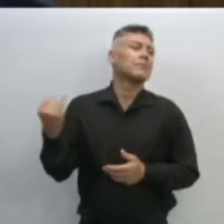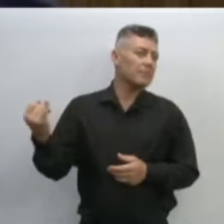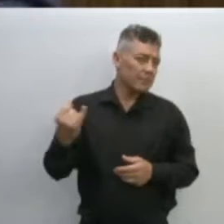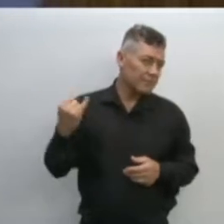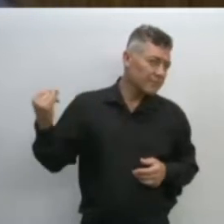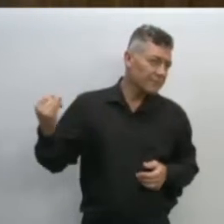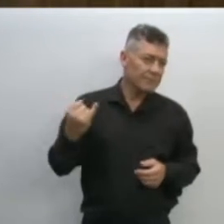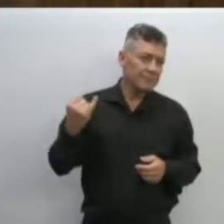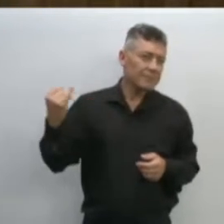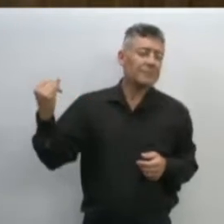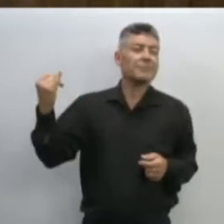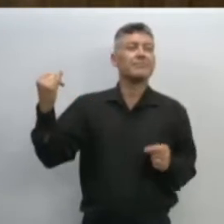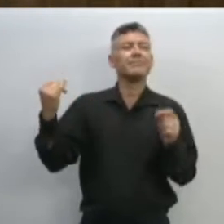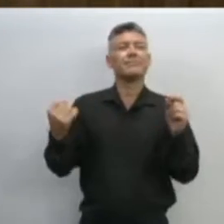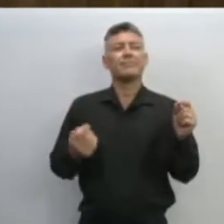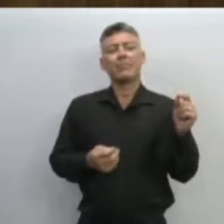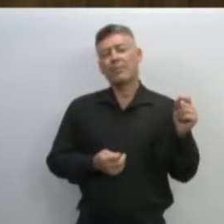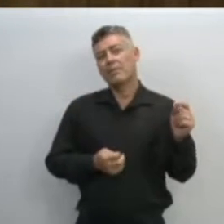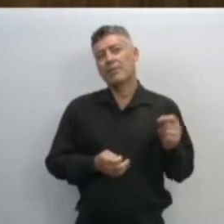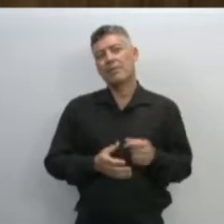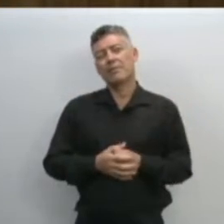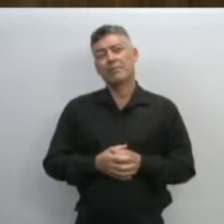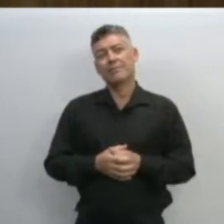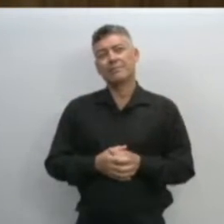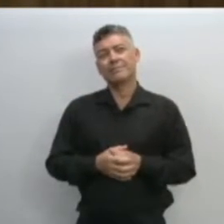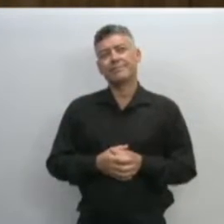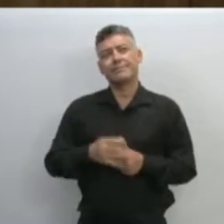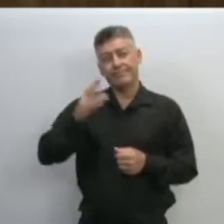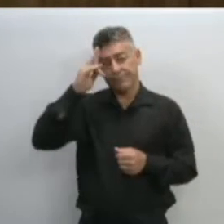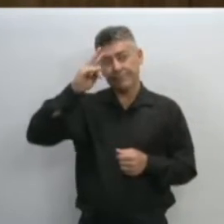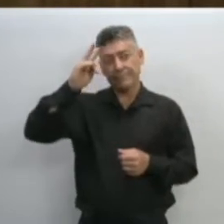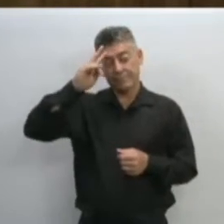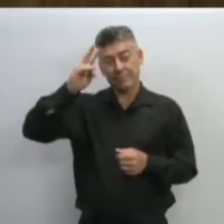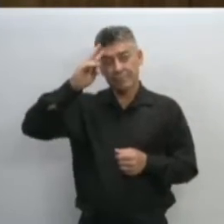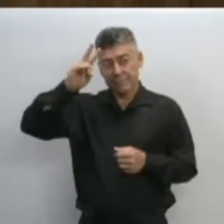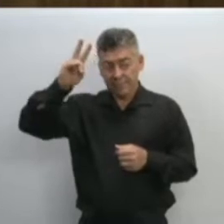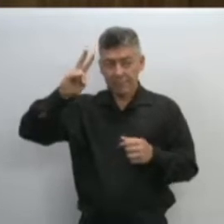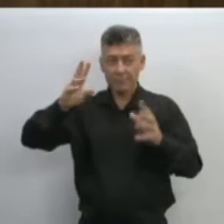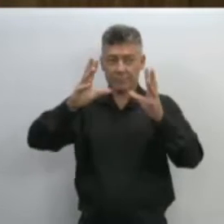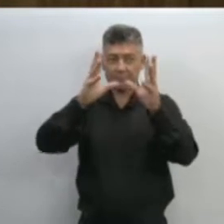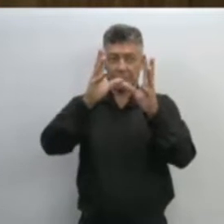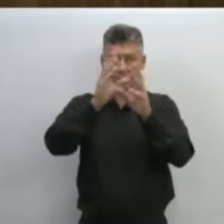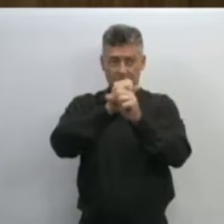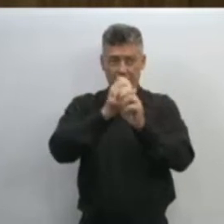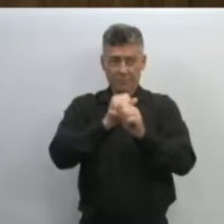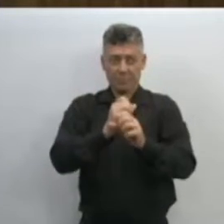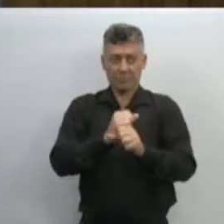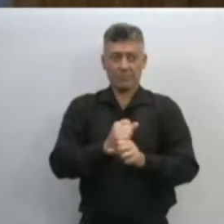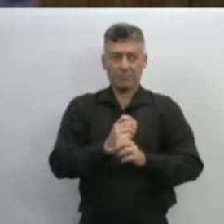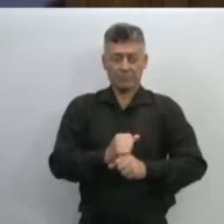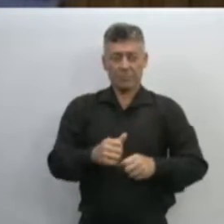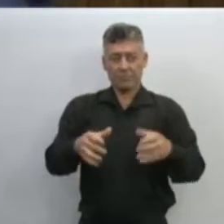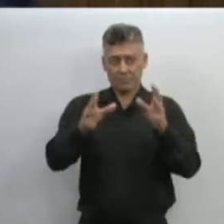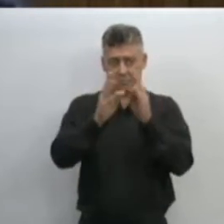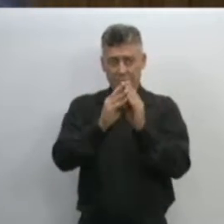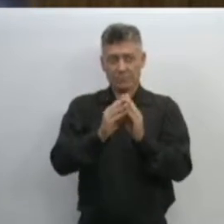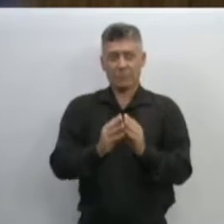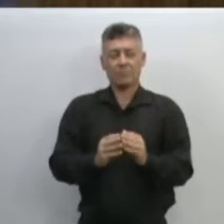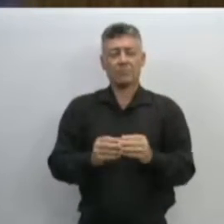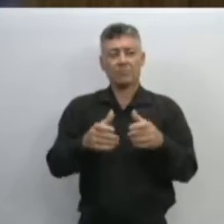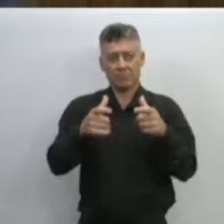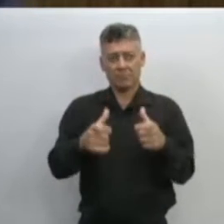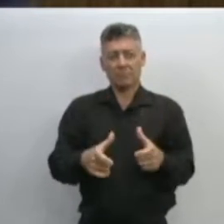importante, que é sobre o histórico conjunto do Alecrim, em especial